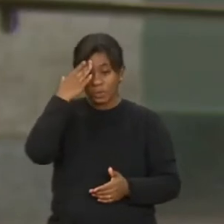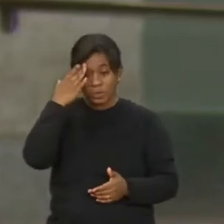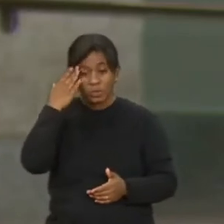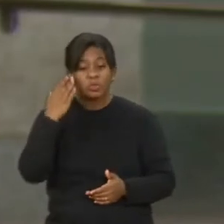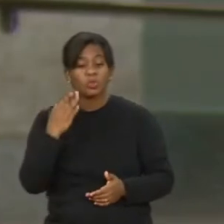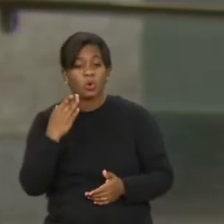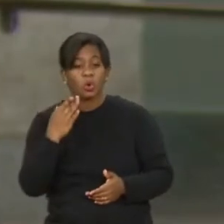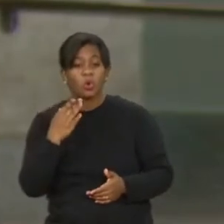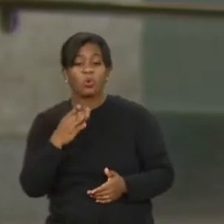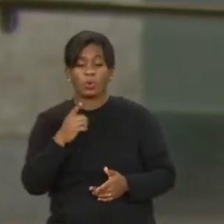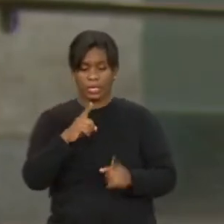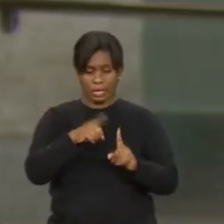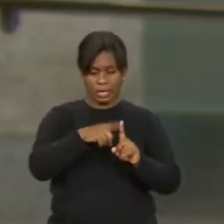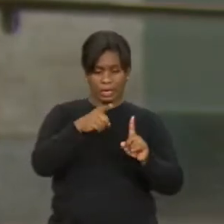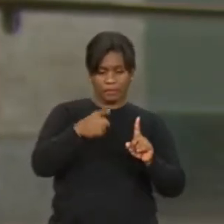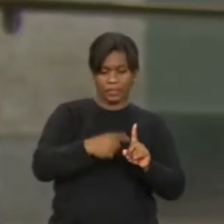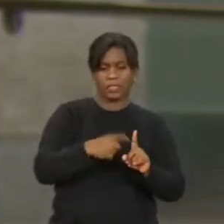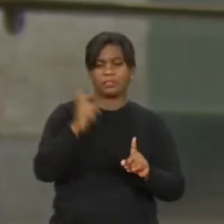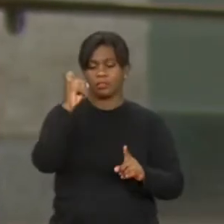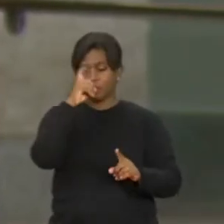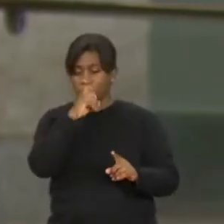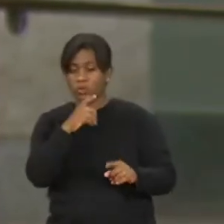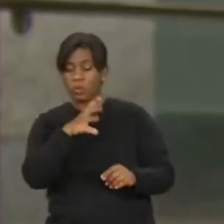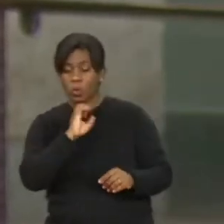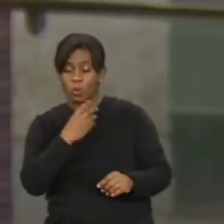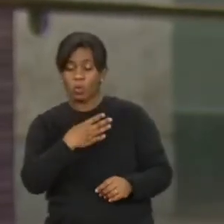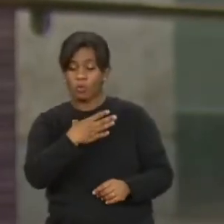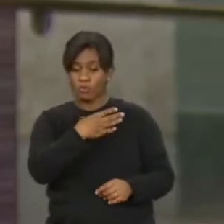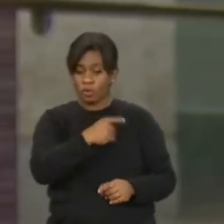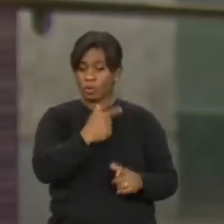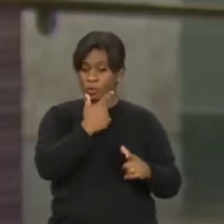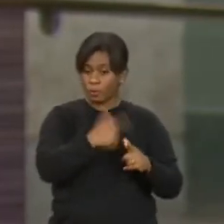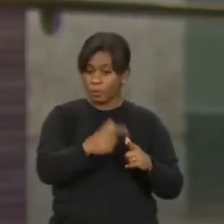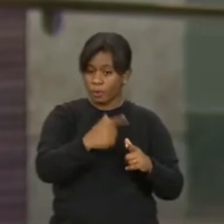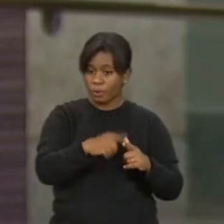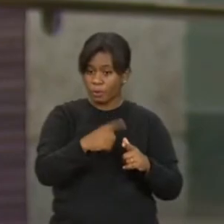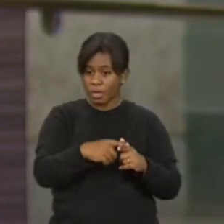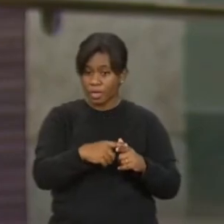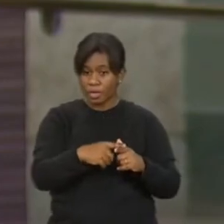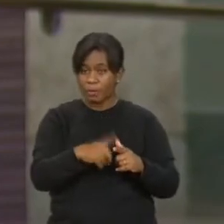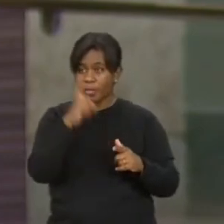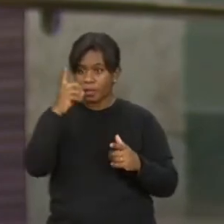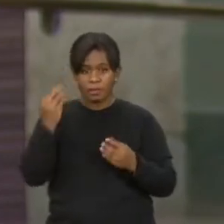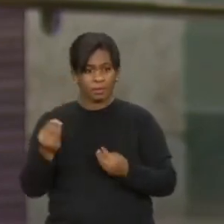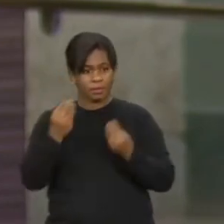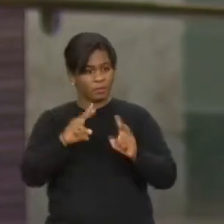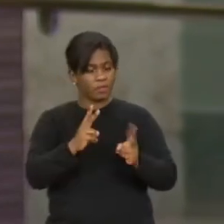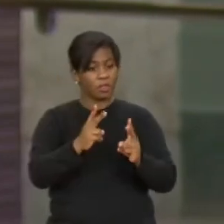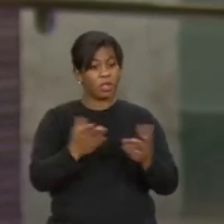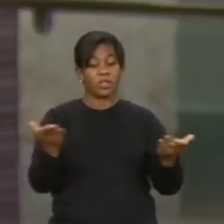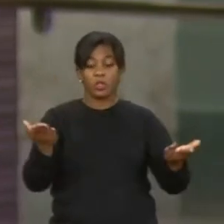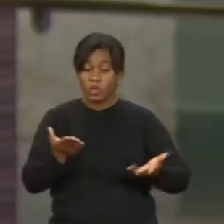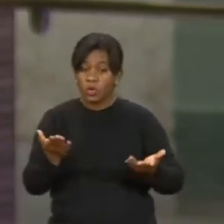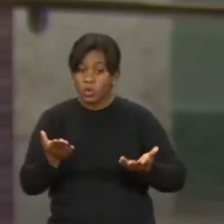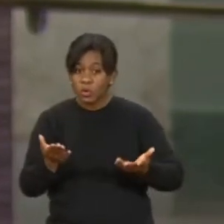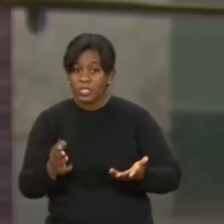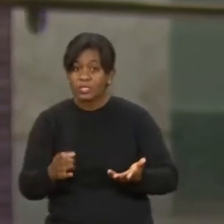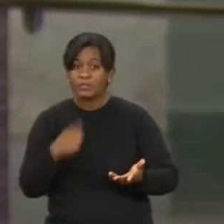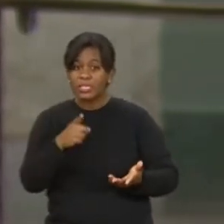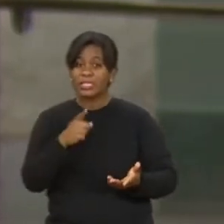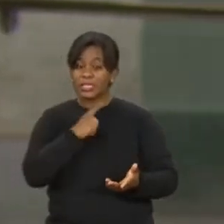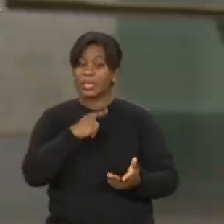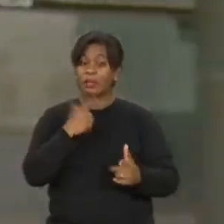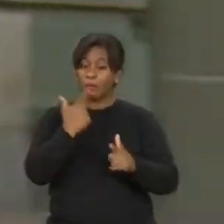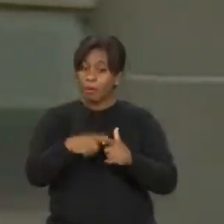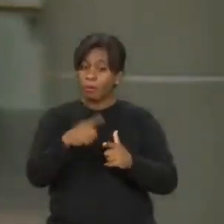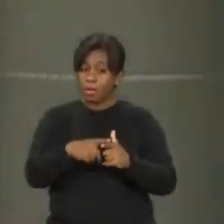gravidez foi difícil e Deus deu um livramento e hoje você enfrenta problema com esse filho. Esse filho que você já comemorou uma vitória.